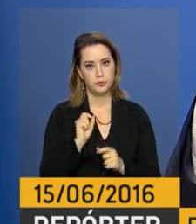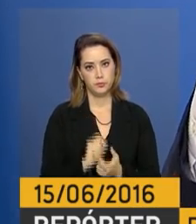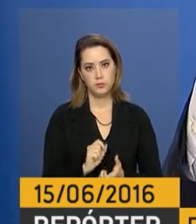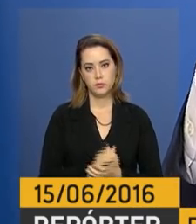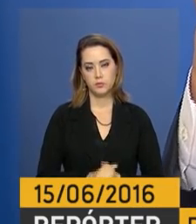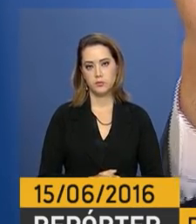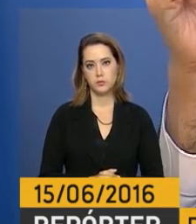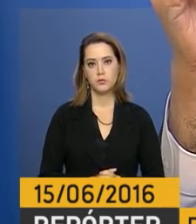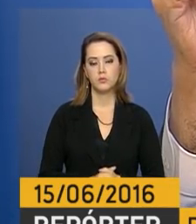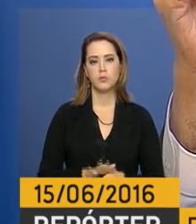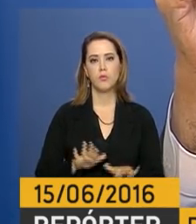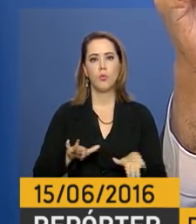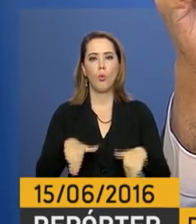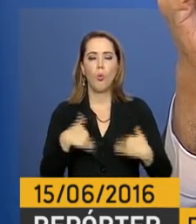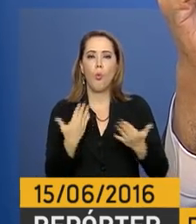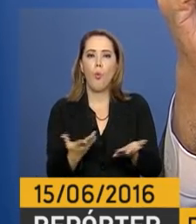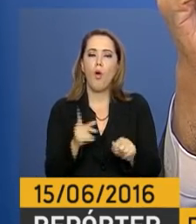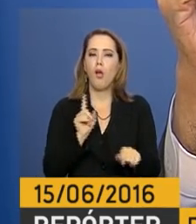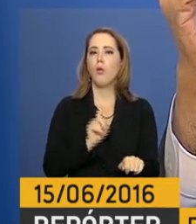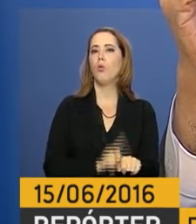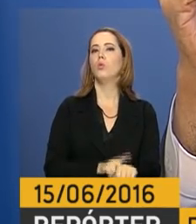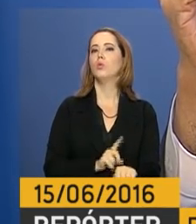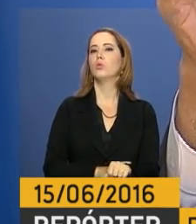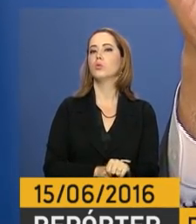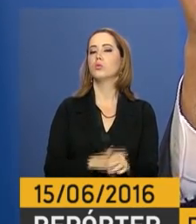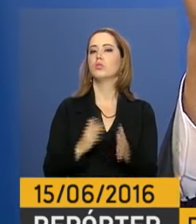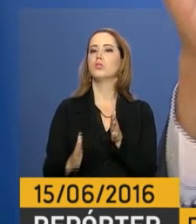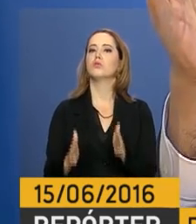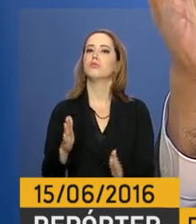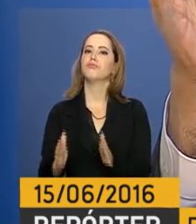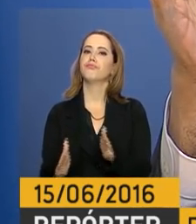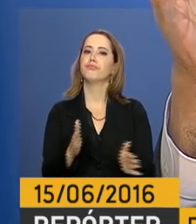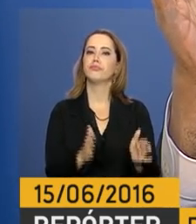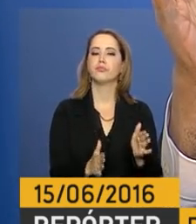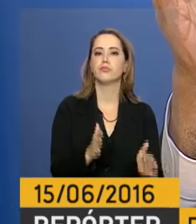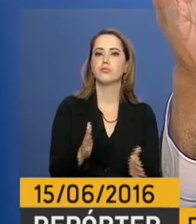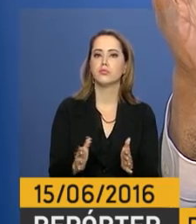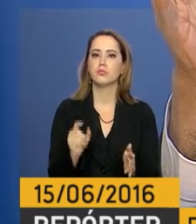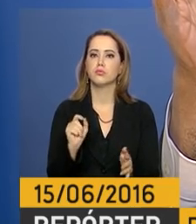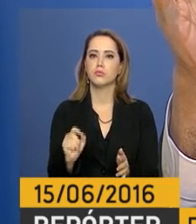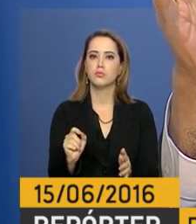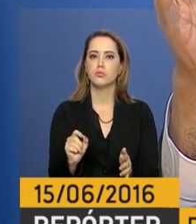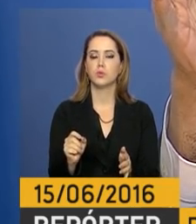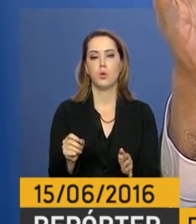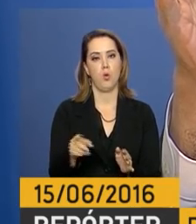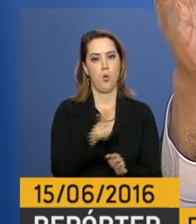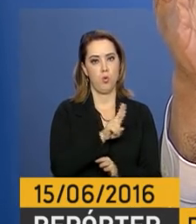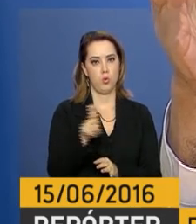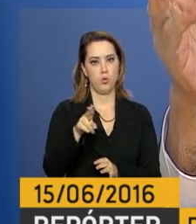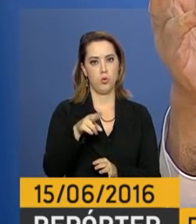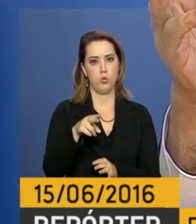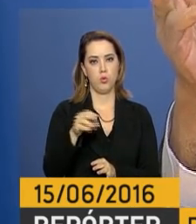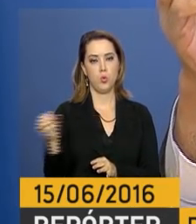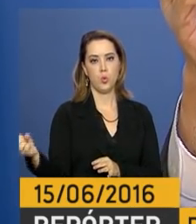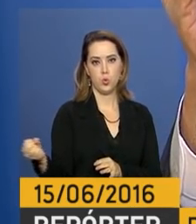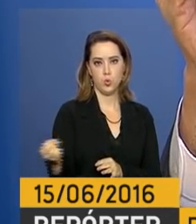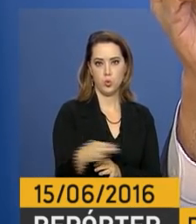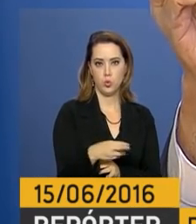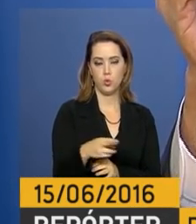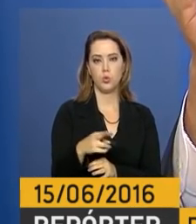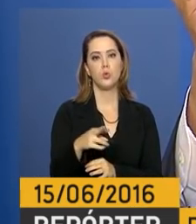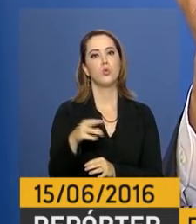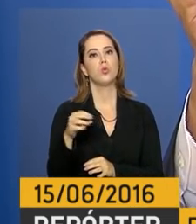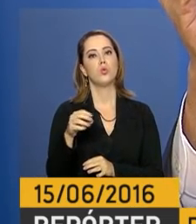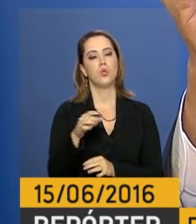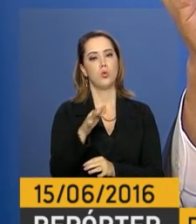disso, qual é a duração total deste regime chamado novo regime fiscal? A